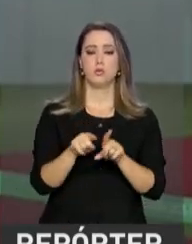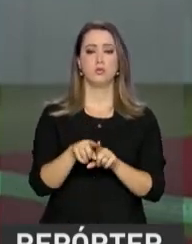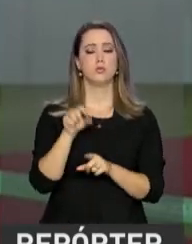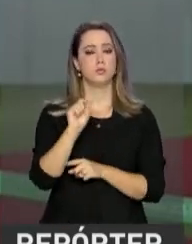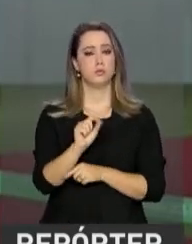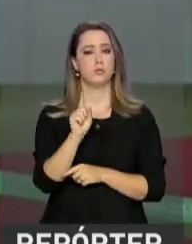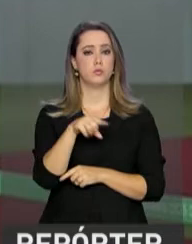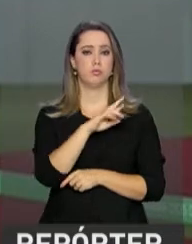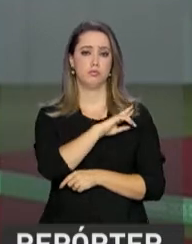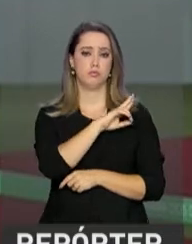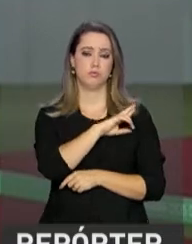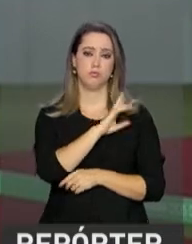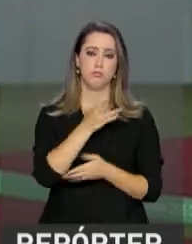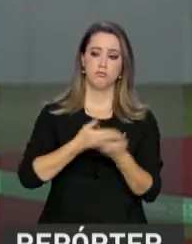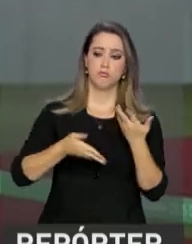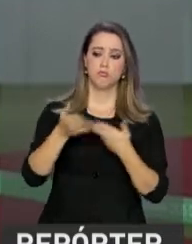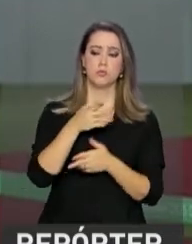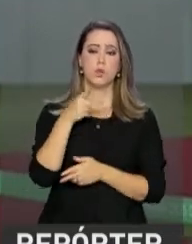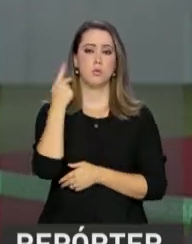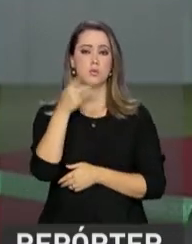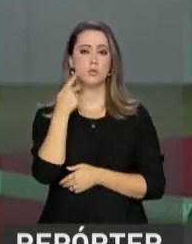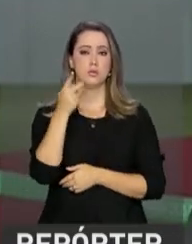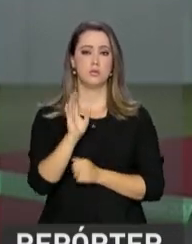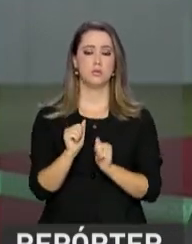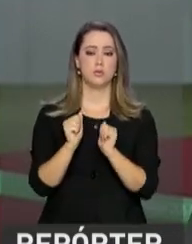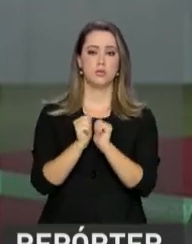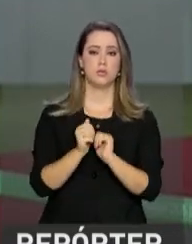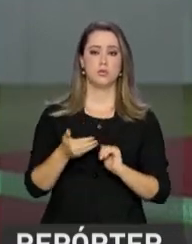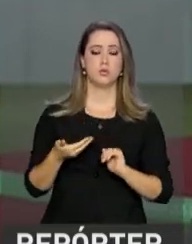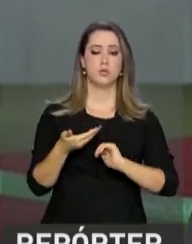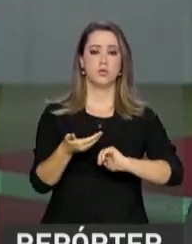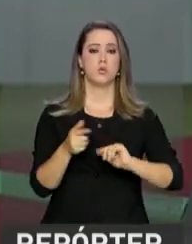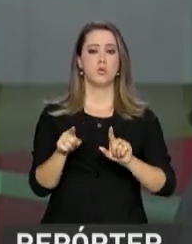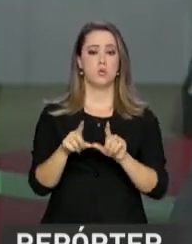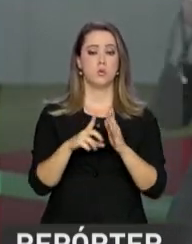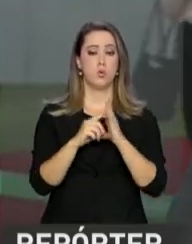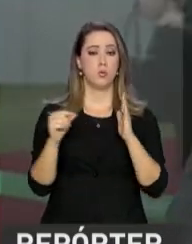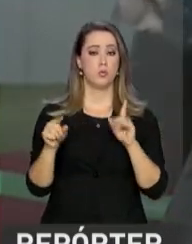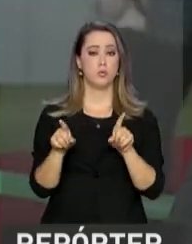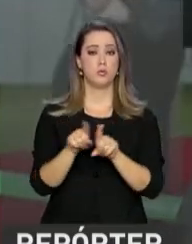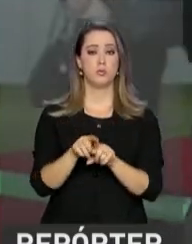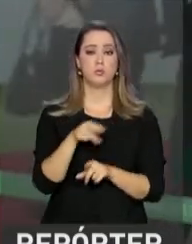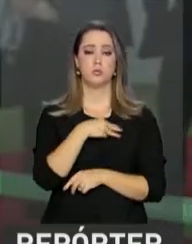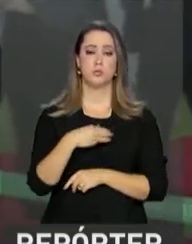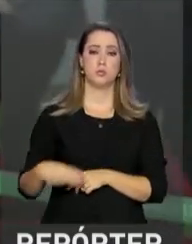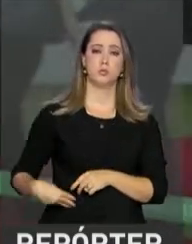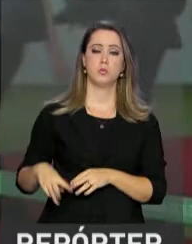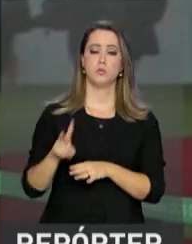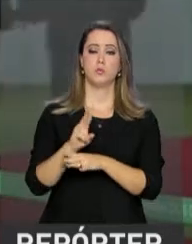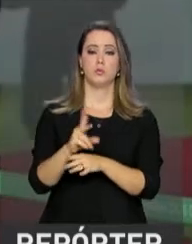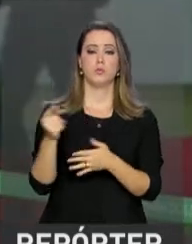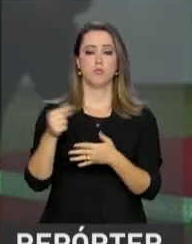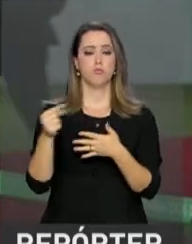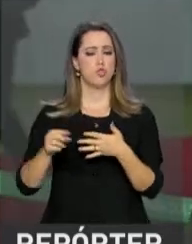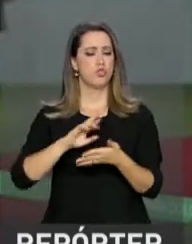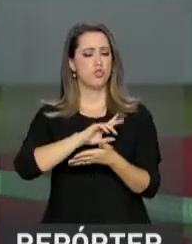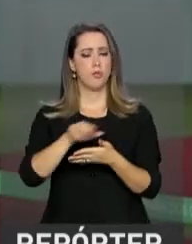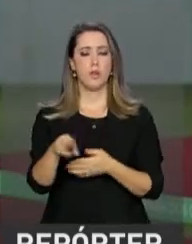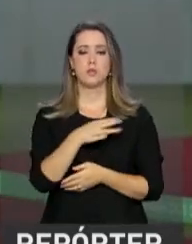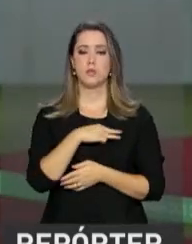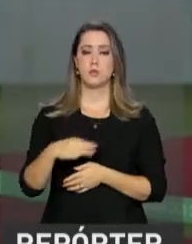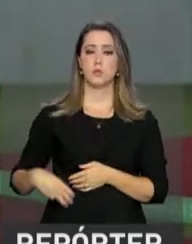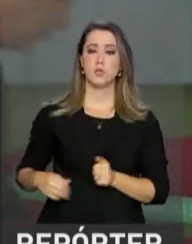marun que é o responsável pela articulação política do palácio do planalto também o ministro da defesa raúl juma entre outros